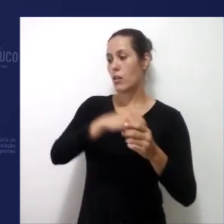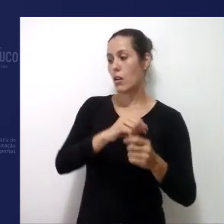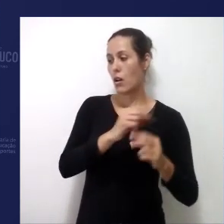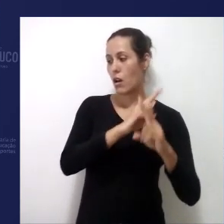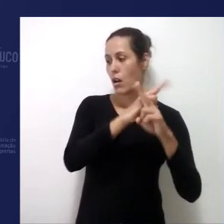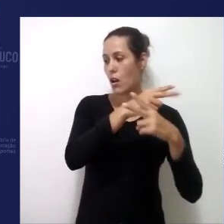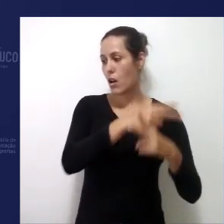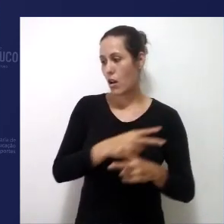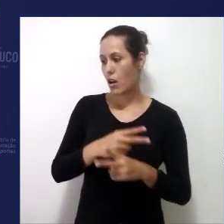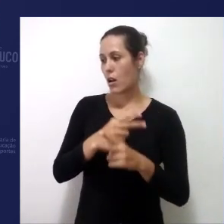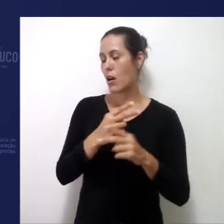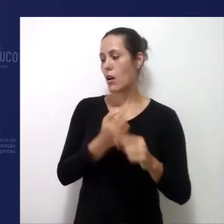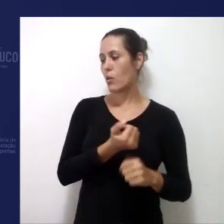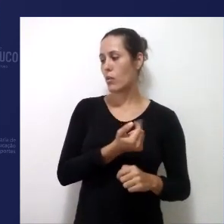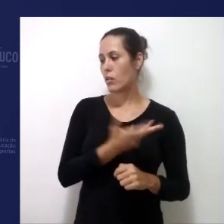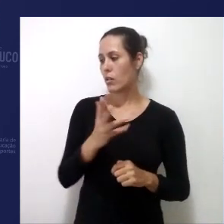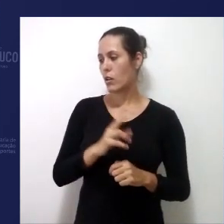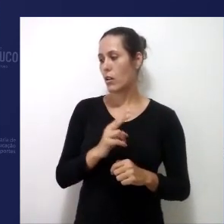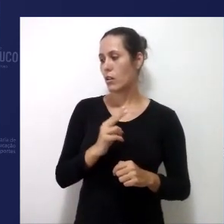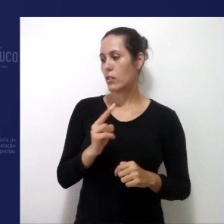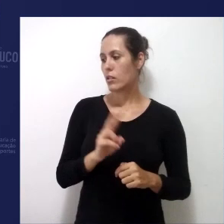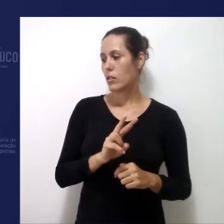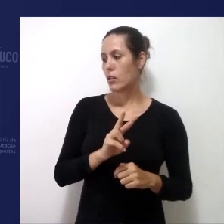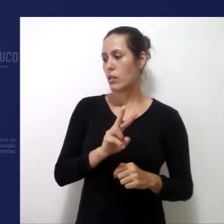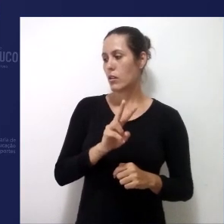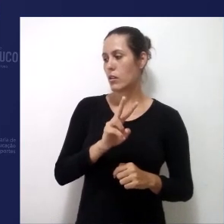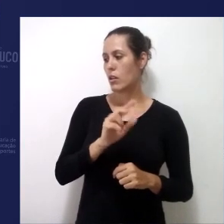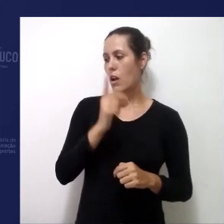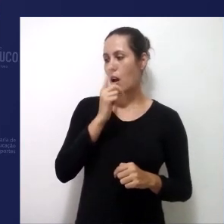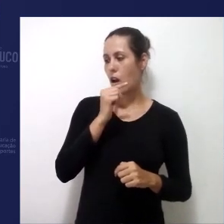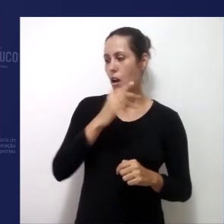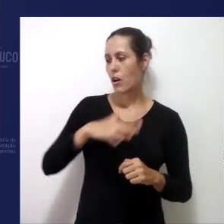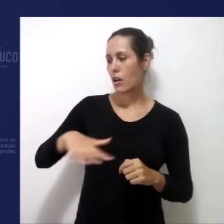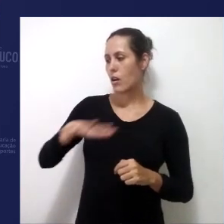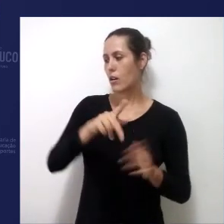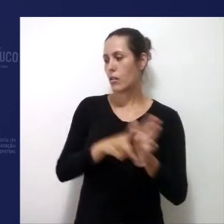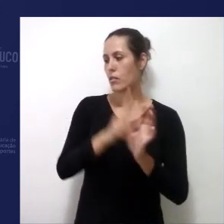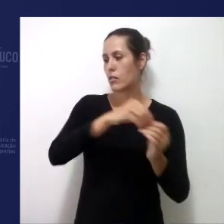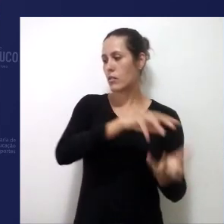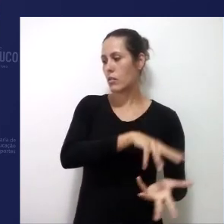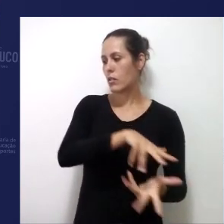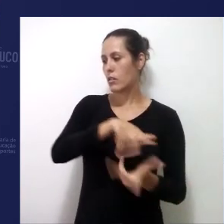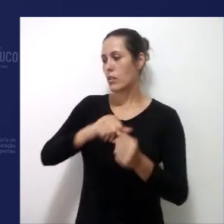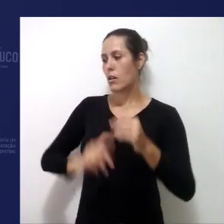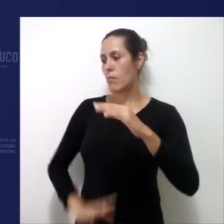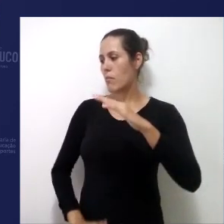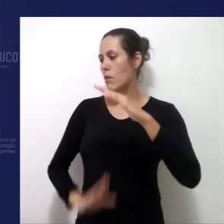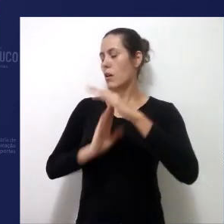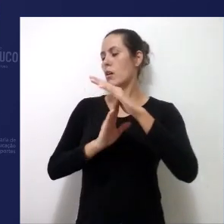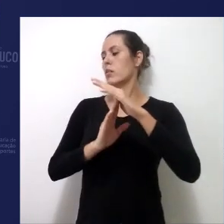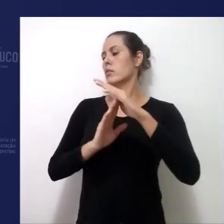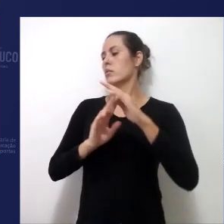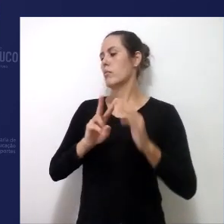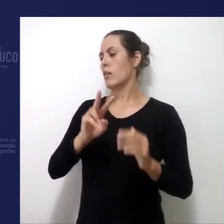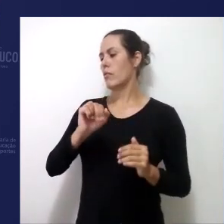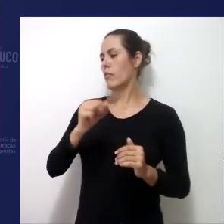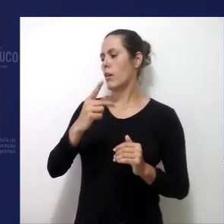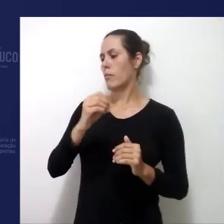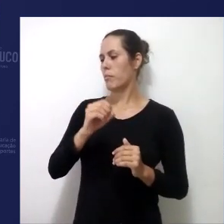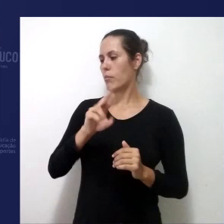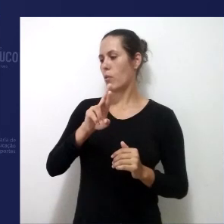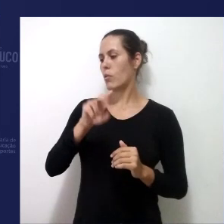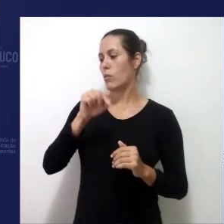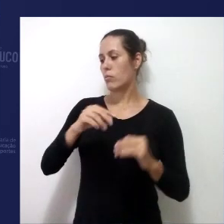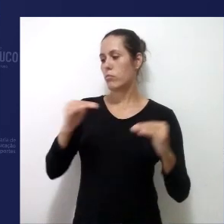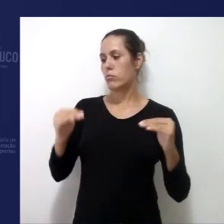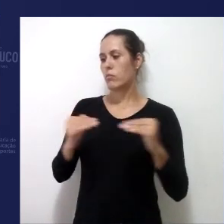relativa do ar é igual à quantidade de vapor de água em uma porção da nossa atmosfera, em